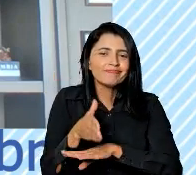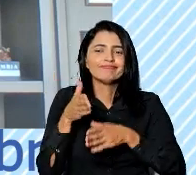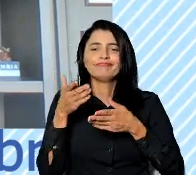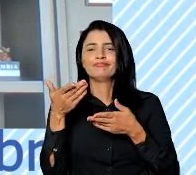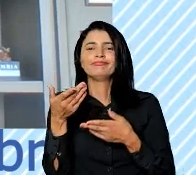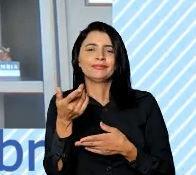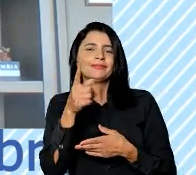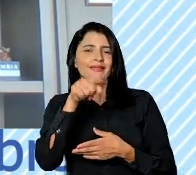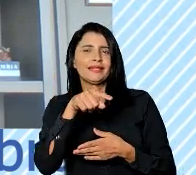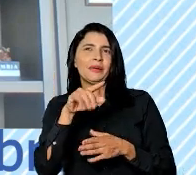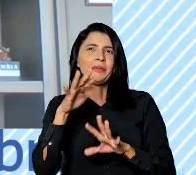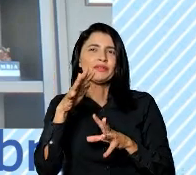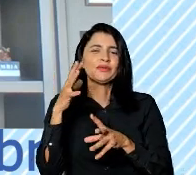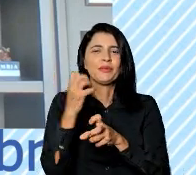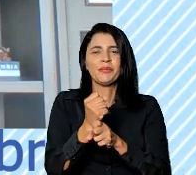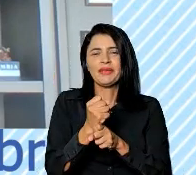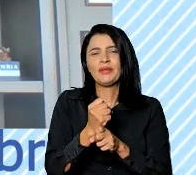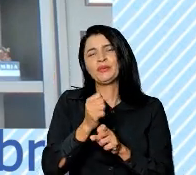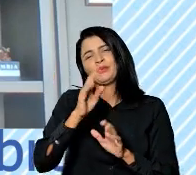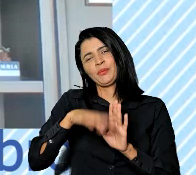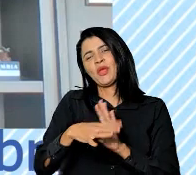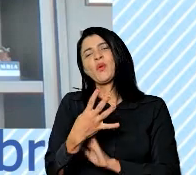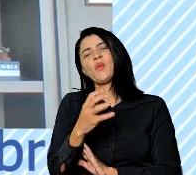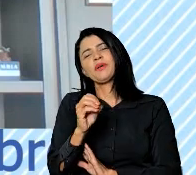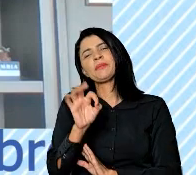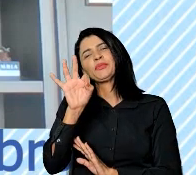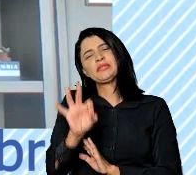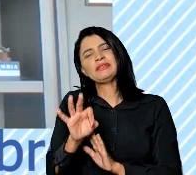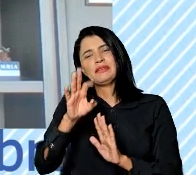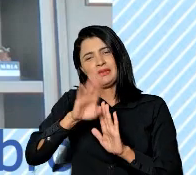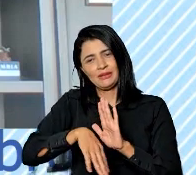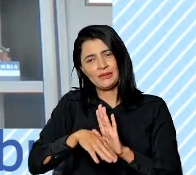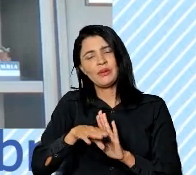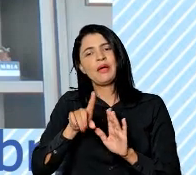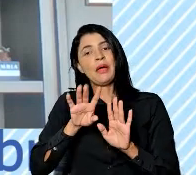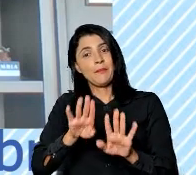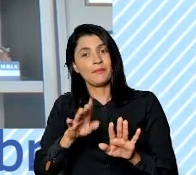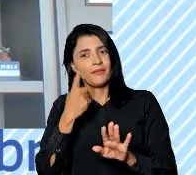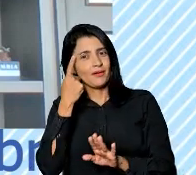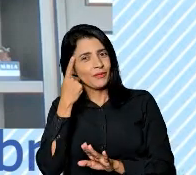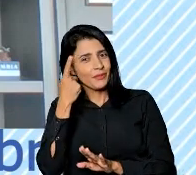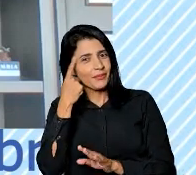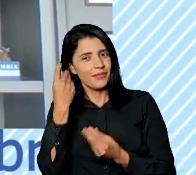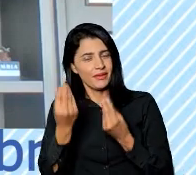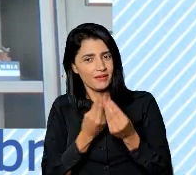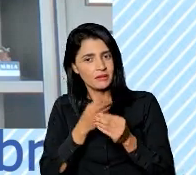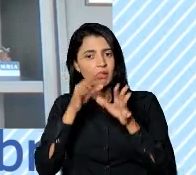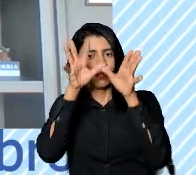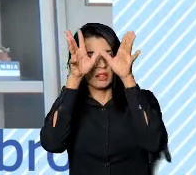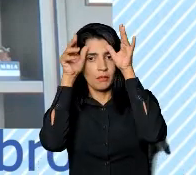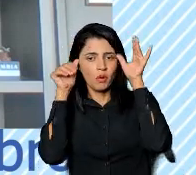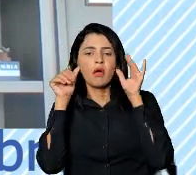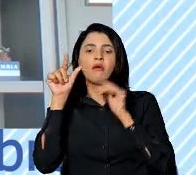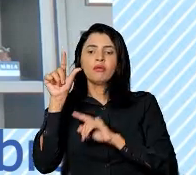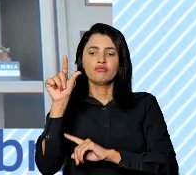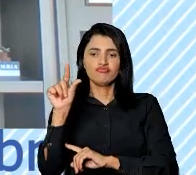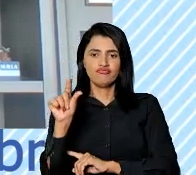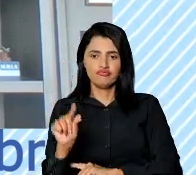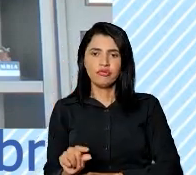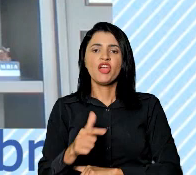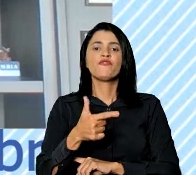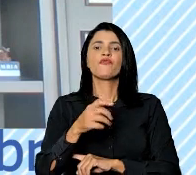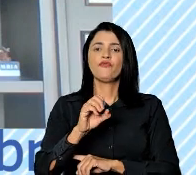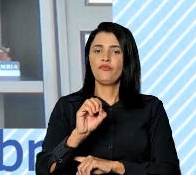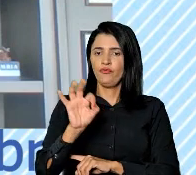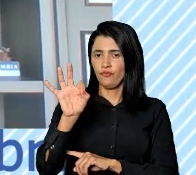em torno inferior a 40% no primeiro grau, mas quando se pensa já em tribunais, isso vai baixando para